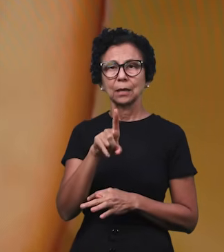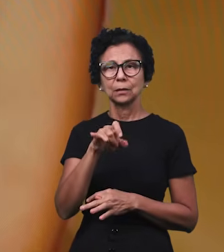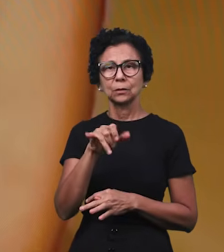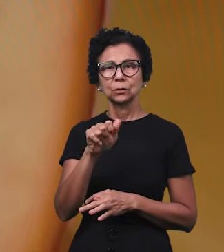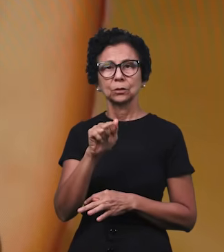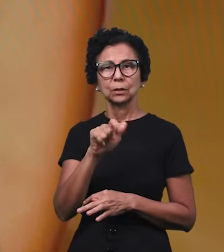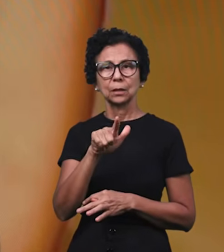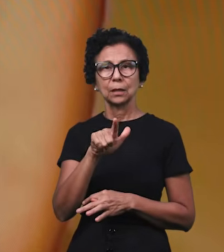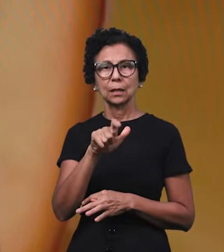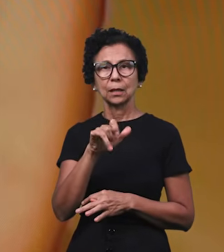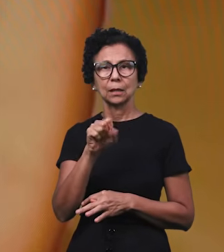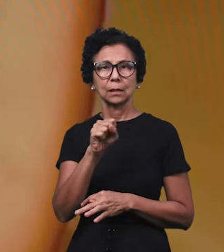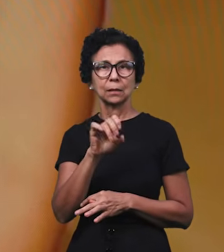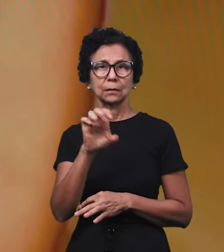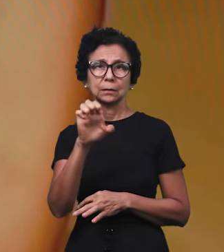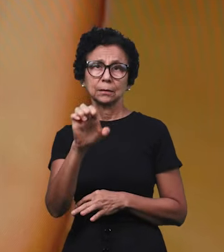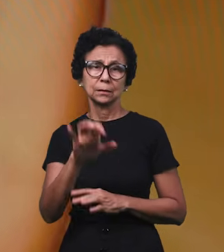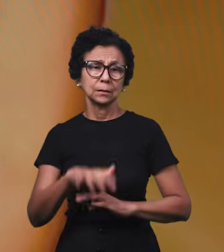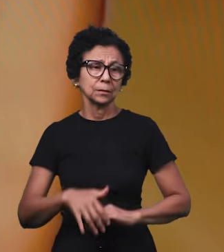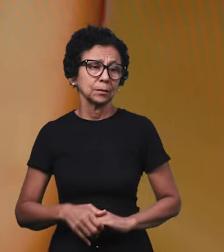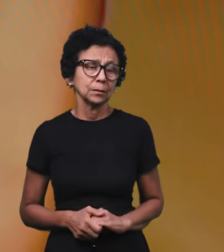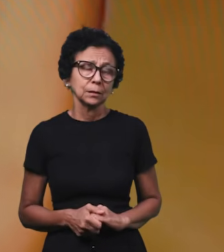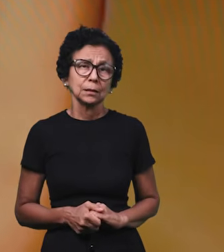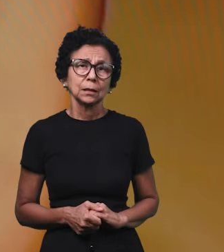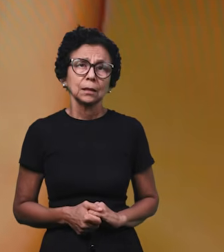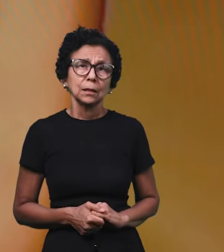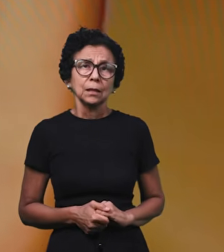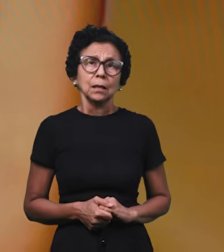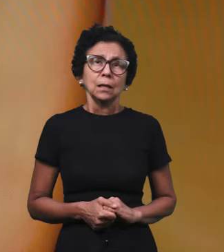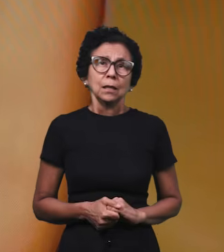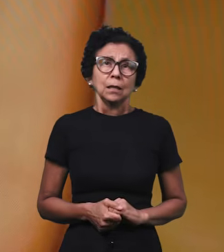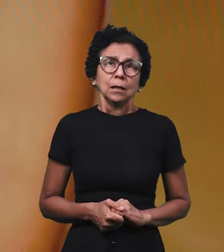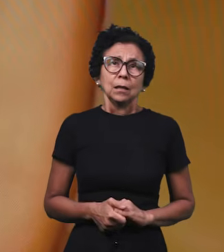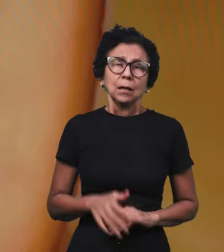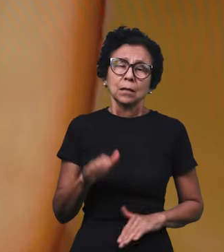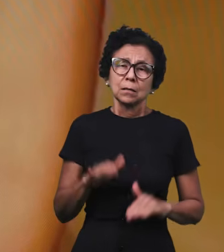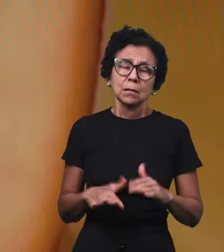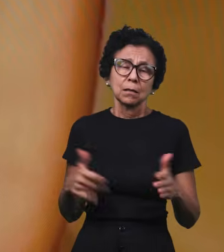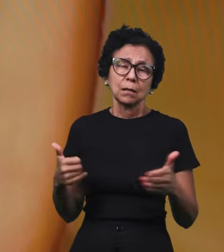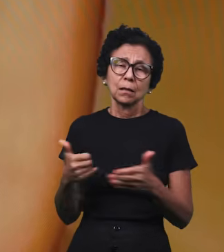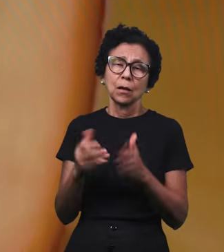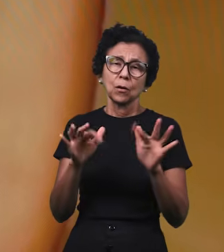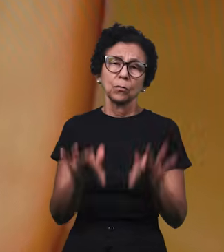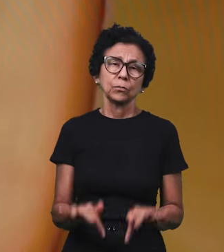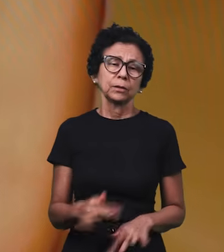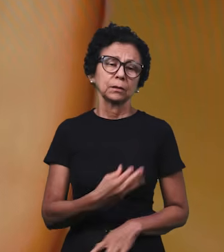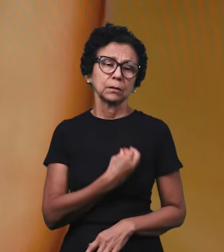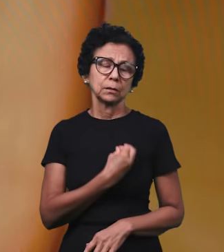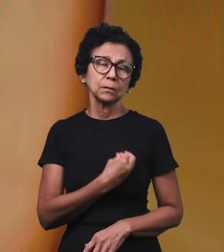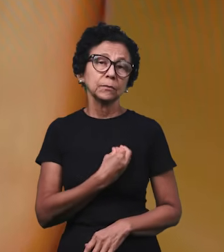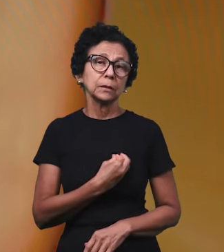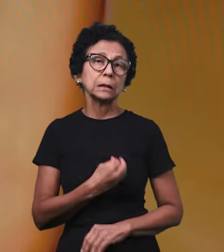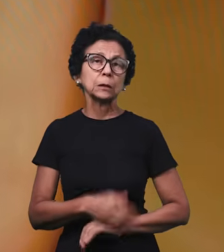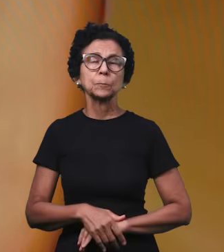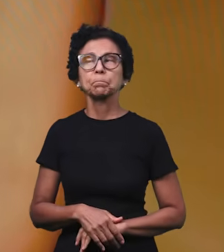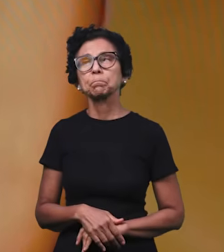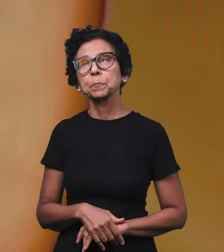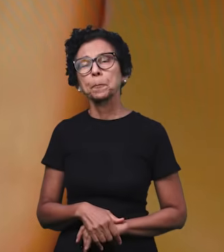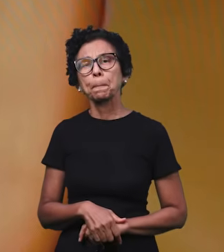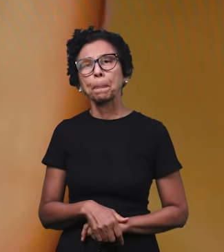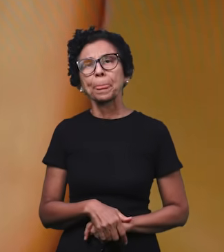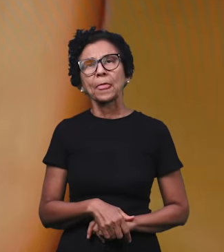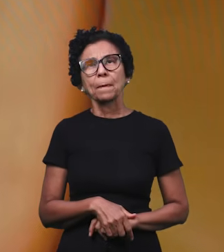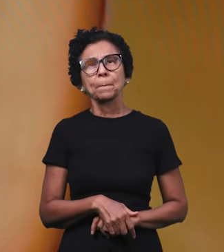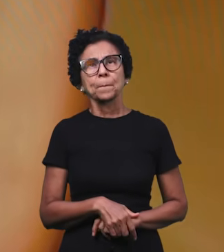estacionam e ficam naquele grau de disfunção renal, às vezes até o fim da vida, né? Eu já tive pacientes,